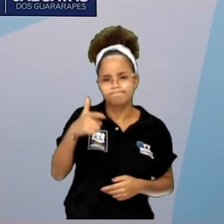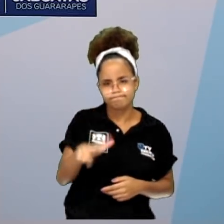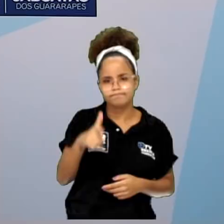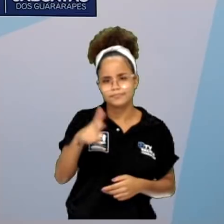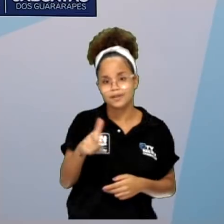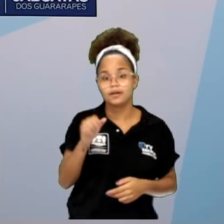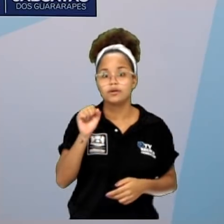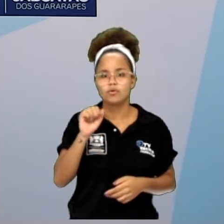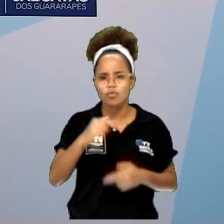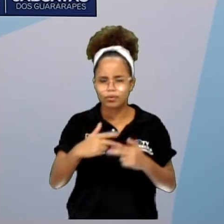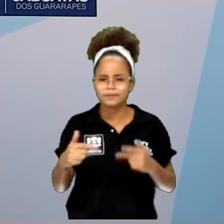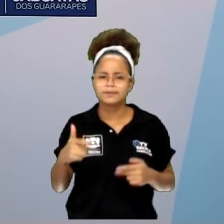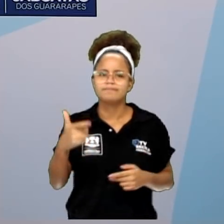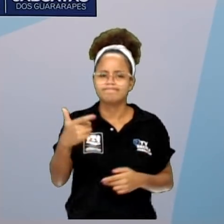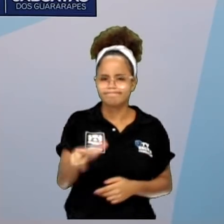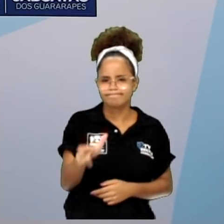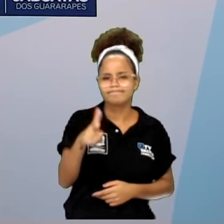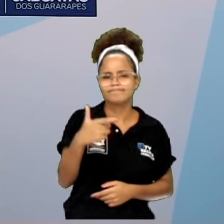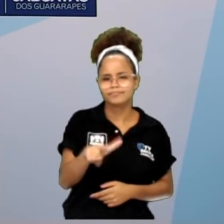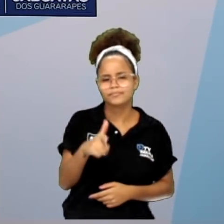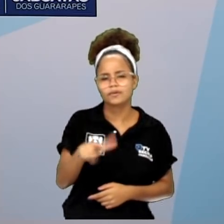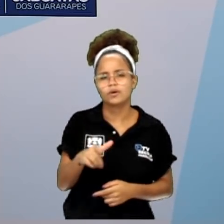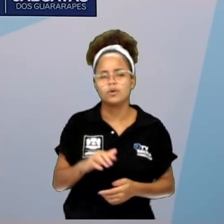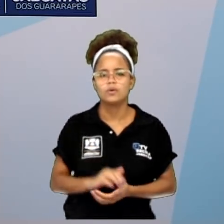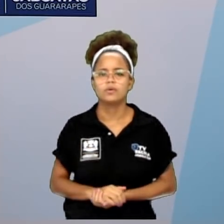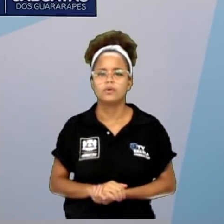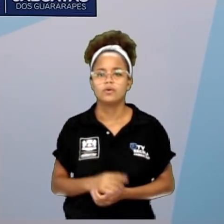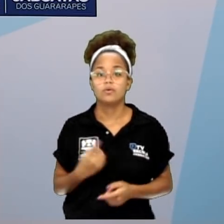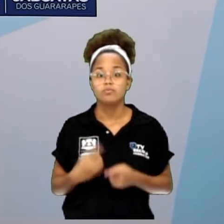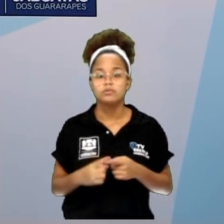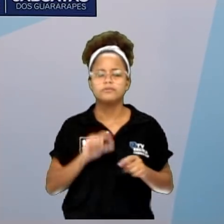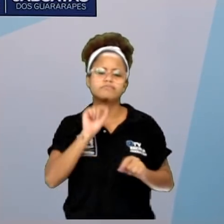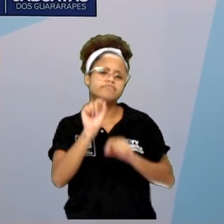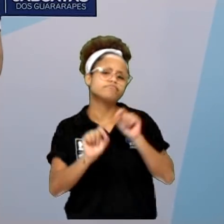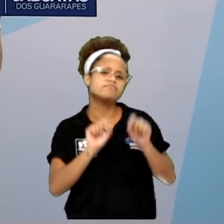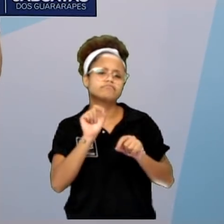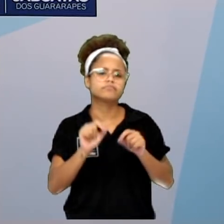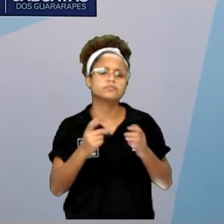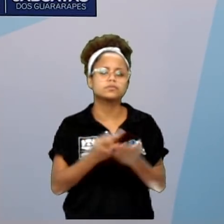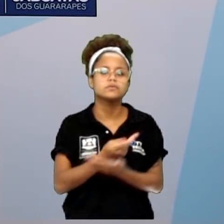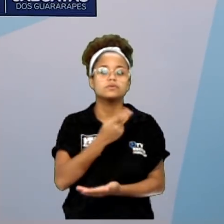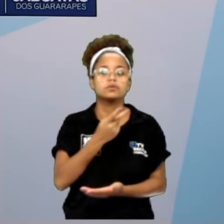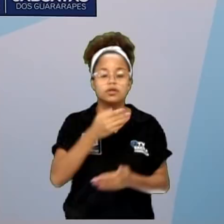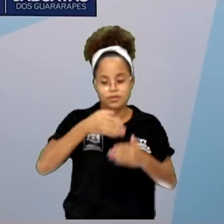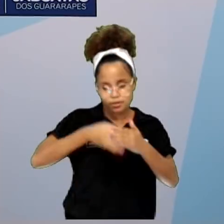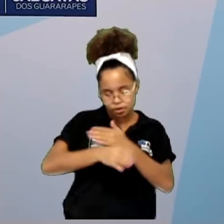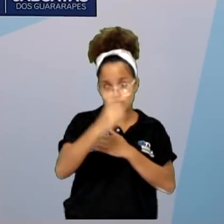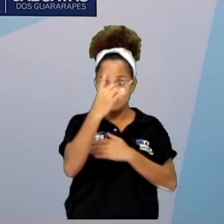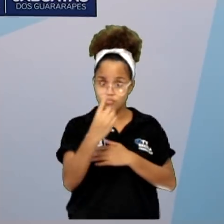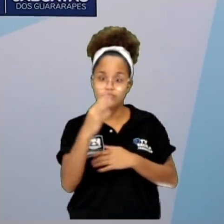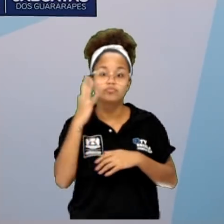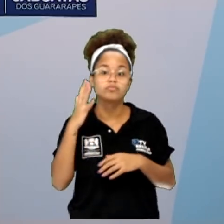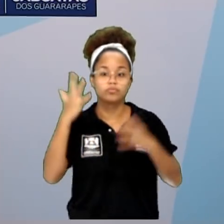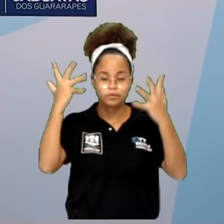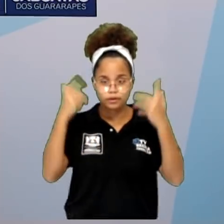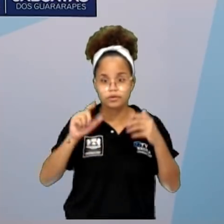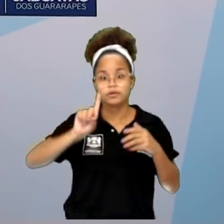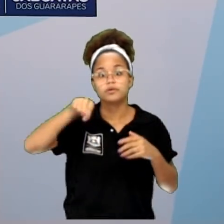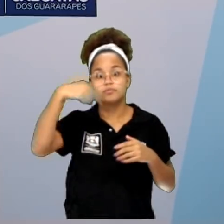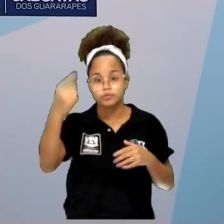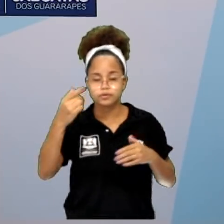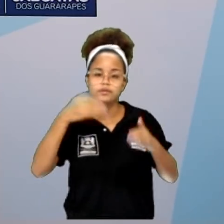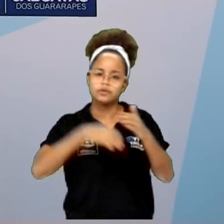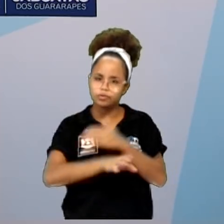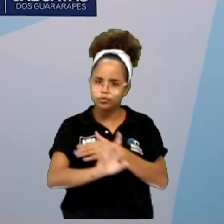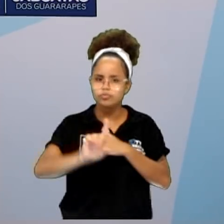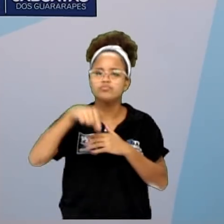de repetição não fica tão clara, né? Porque na verdade o que está acontecendo é a saída do leão. Saiu um, saiu outro, mais um.